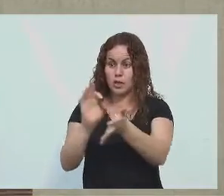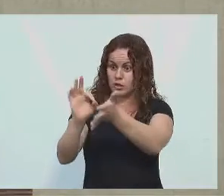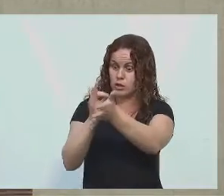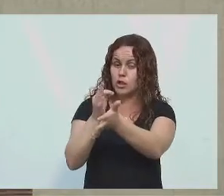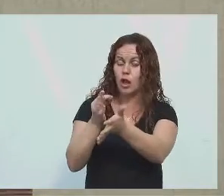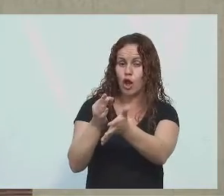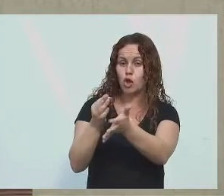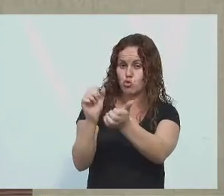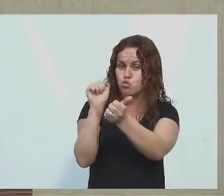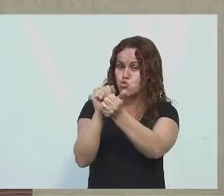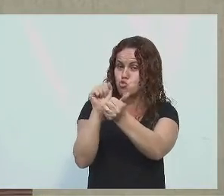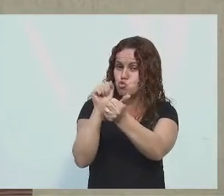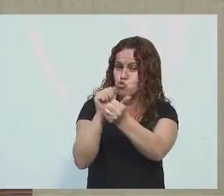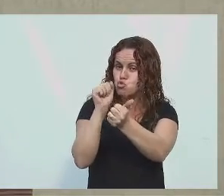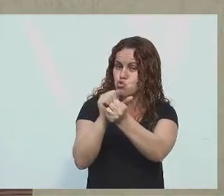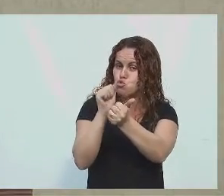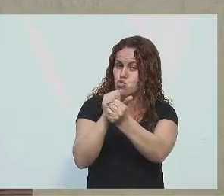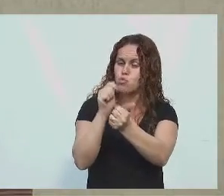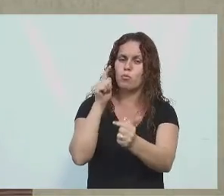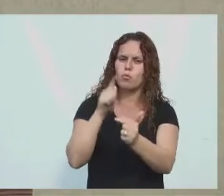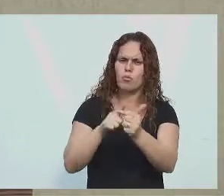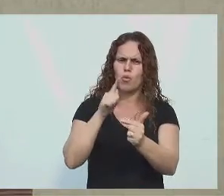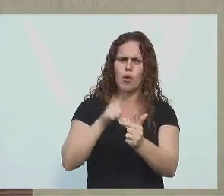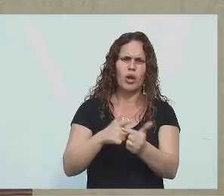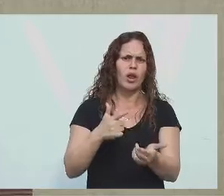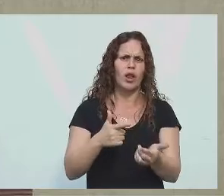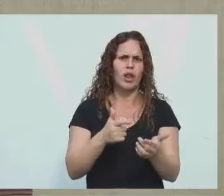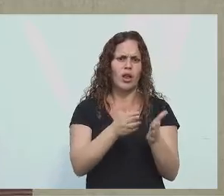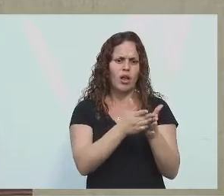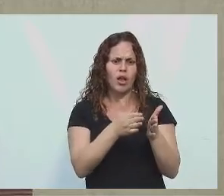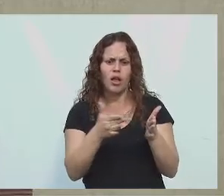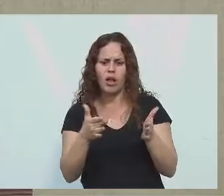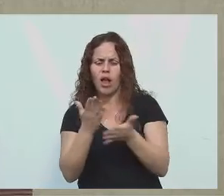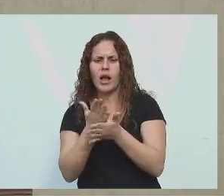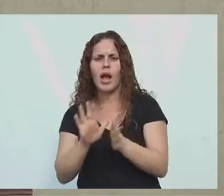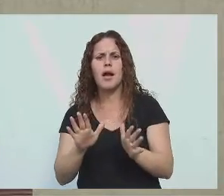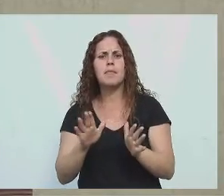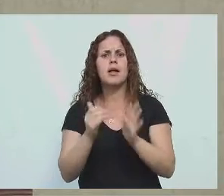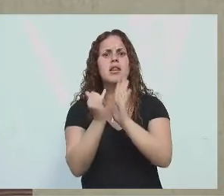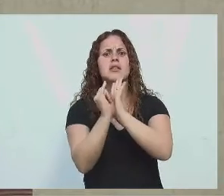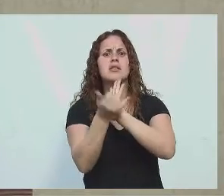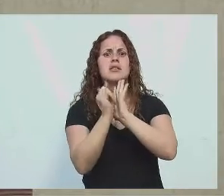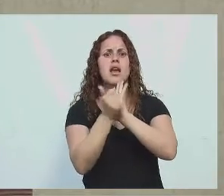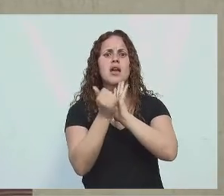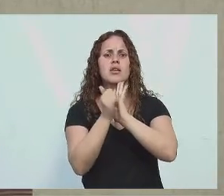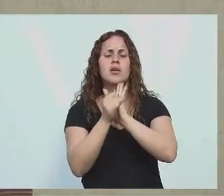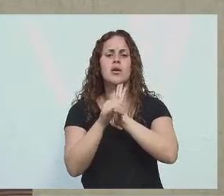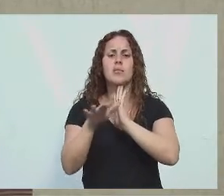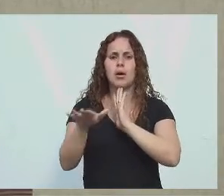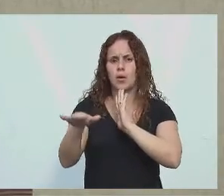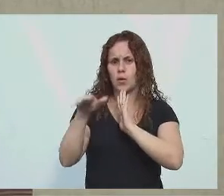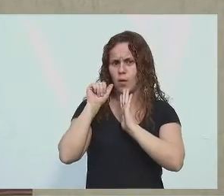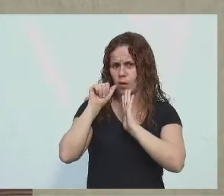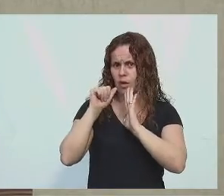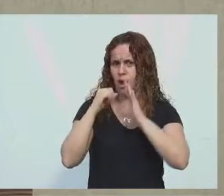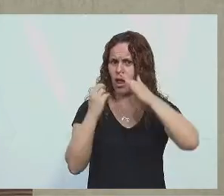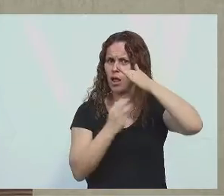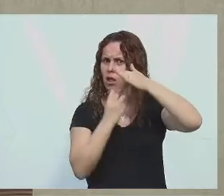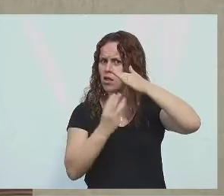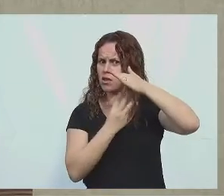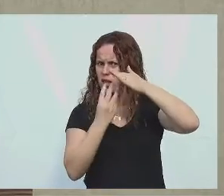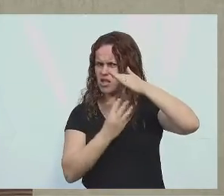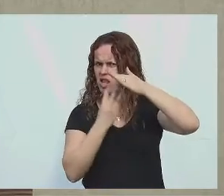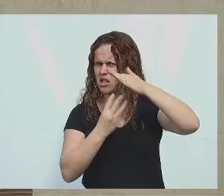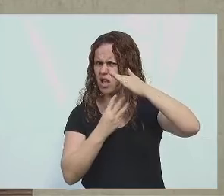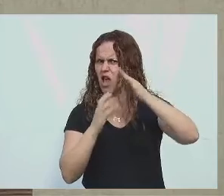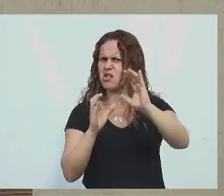ele. Por que que final de mandato vai abrir licitação para contratar leiturista para o SAAI?